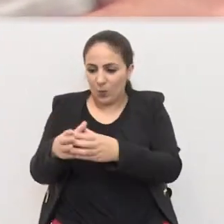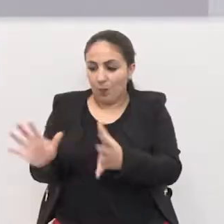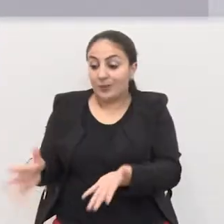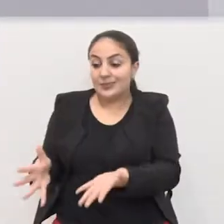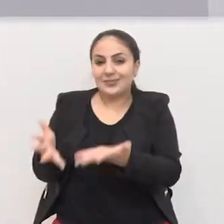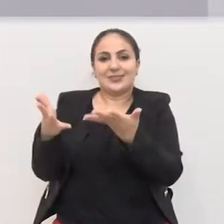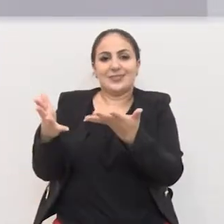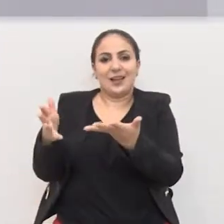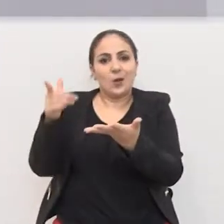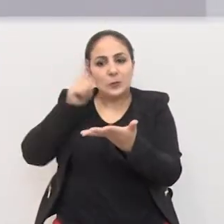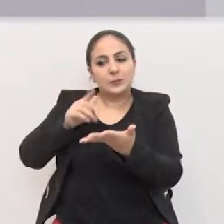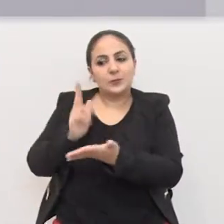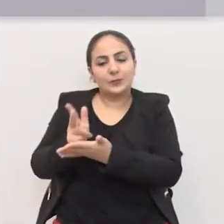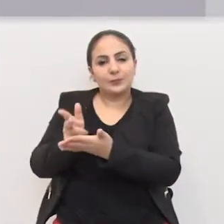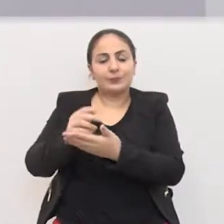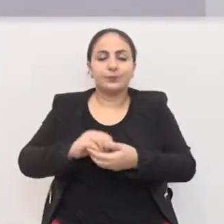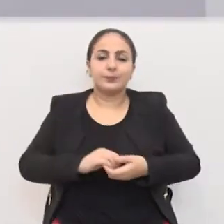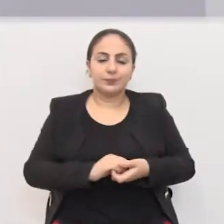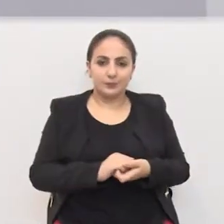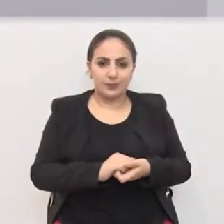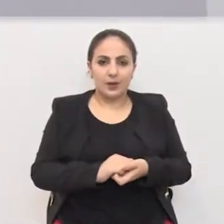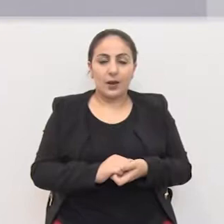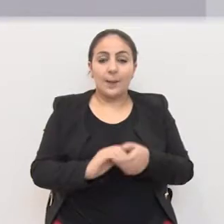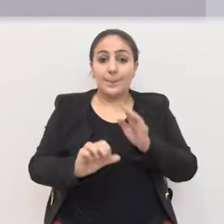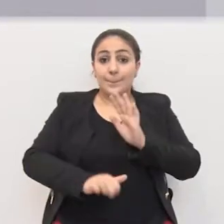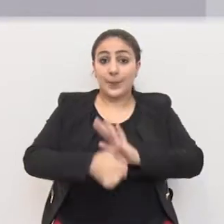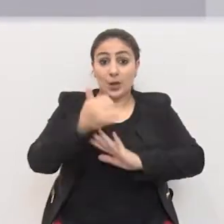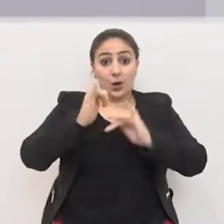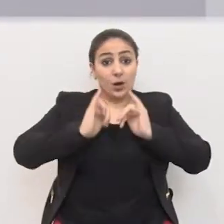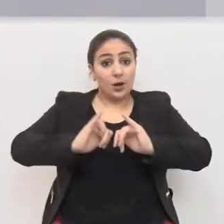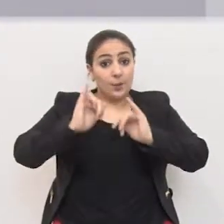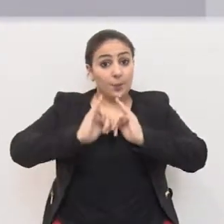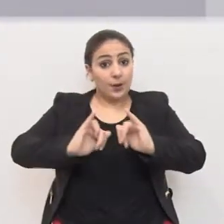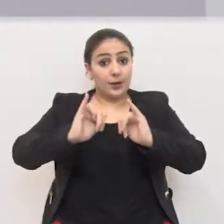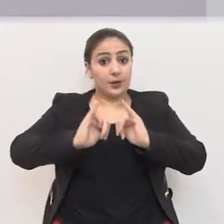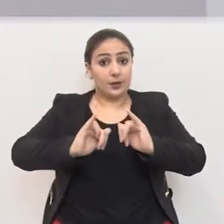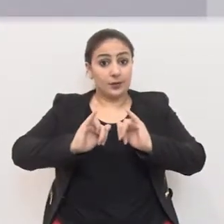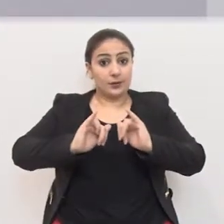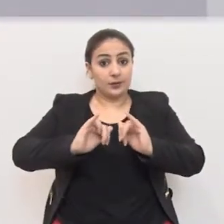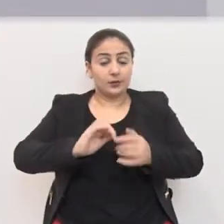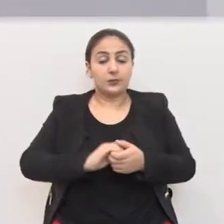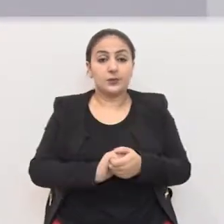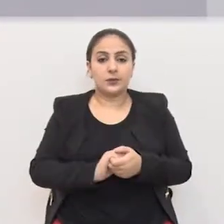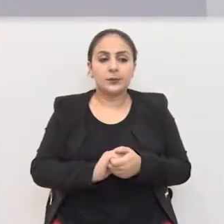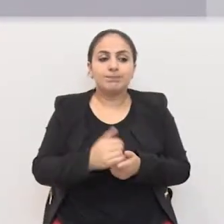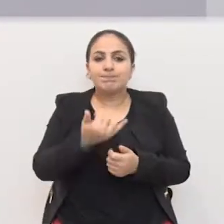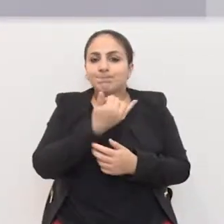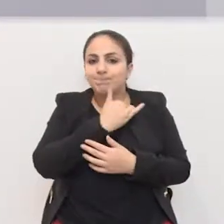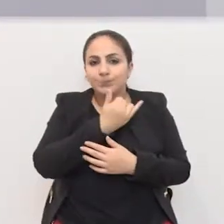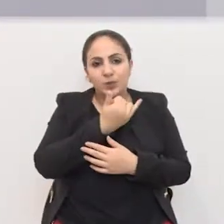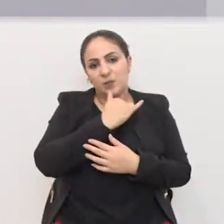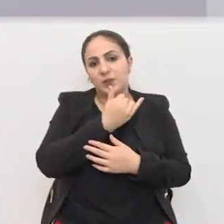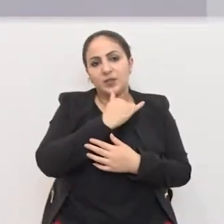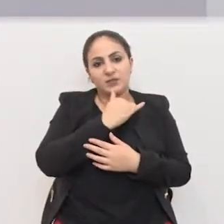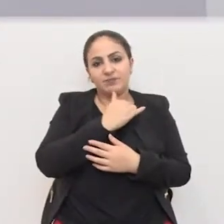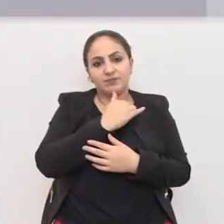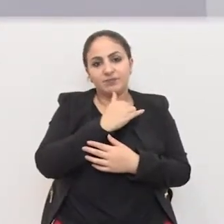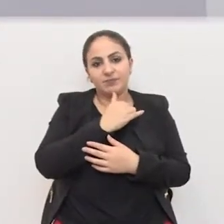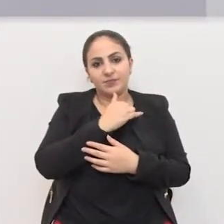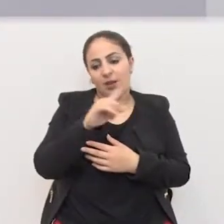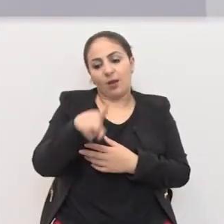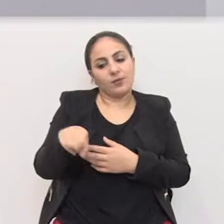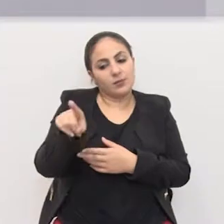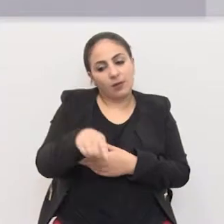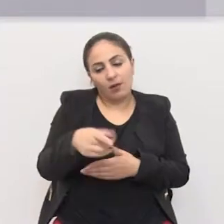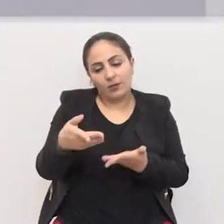frente. É a melhor campanha, mesmo com os times jogando a final agora, continua com a melhor campanha do campeonato e infelizmente não vai ser decidido dentro de